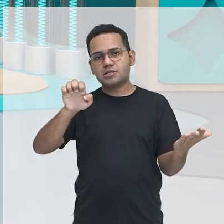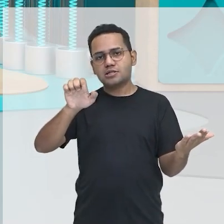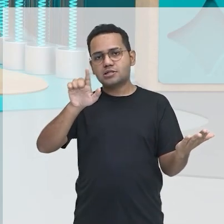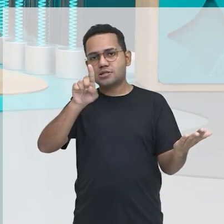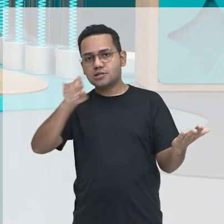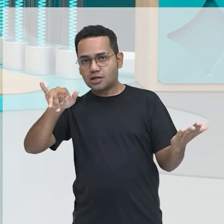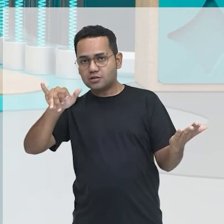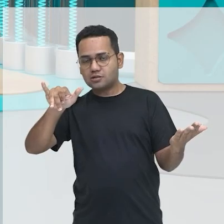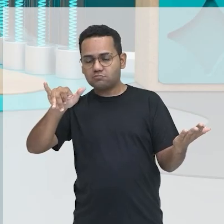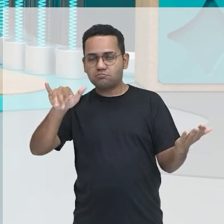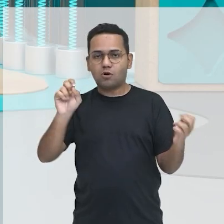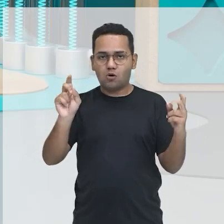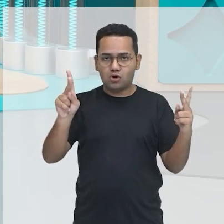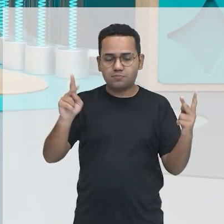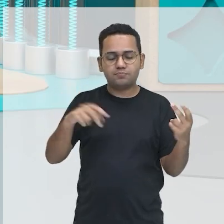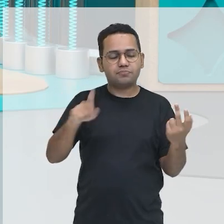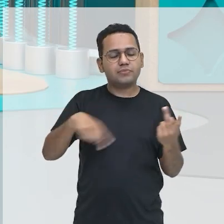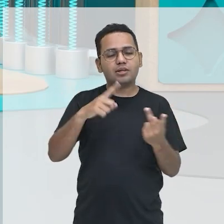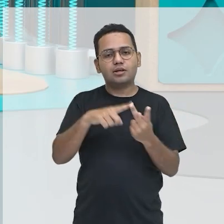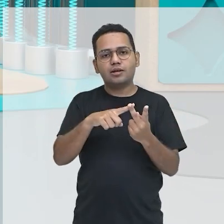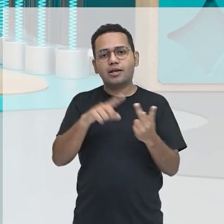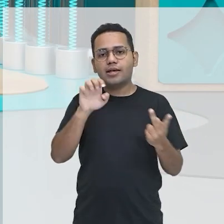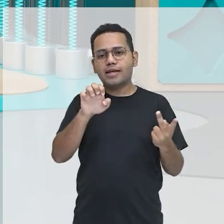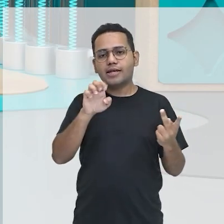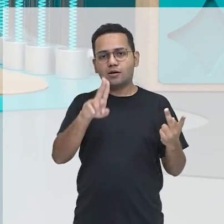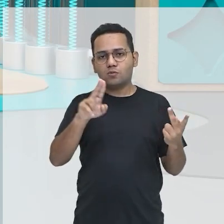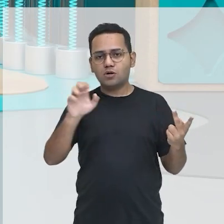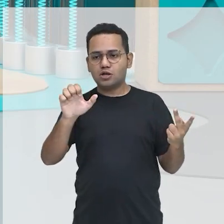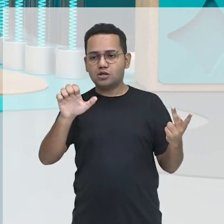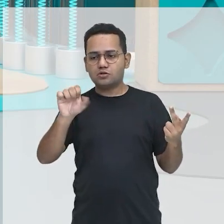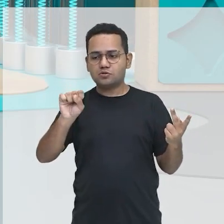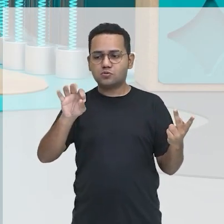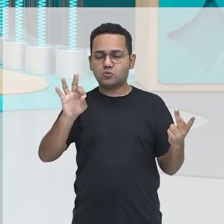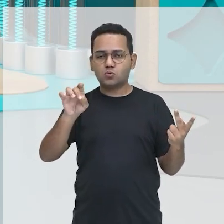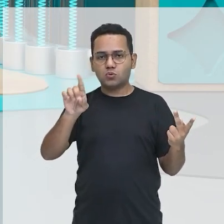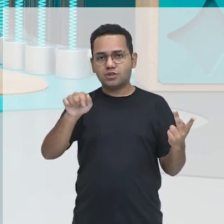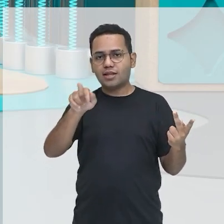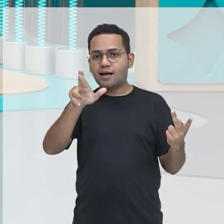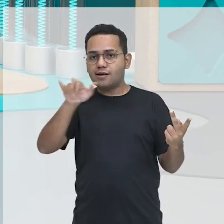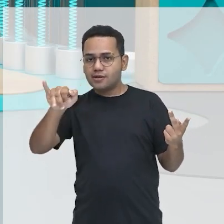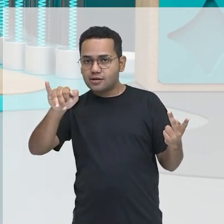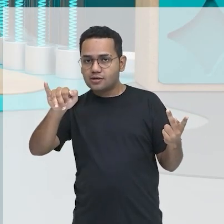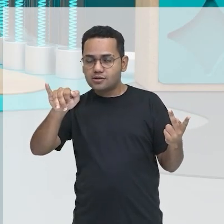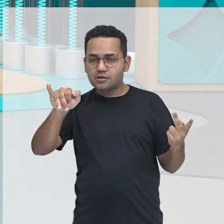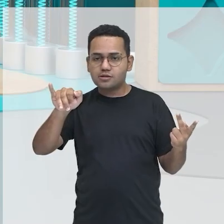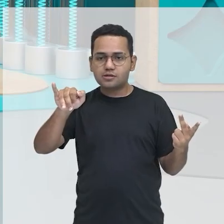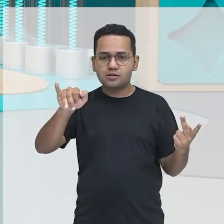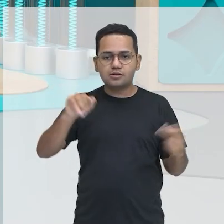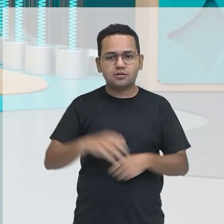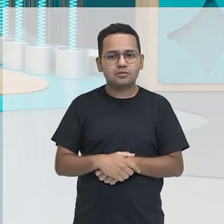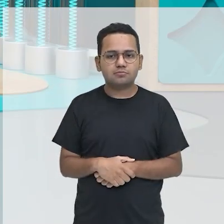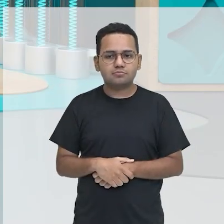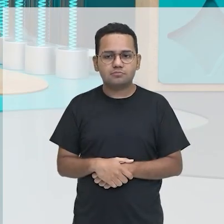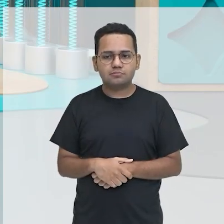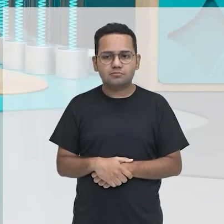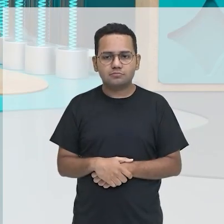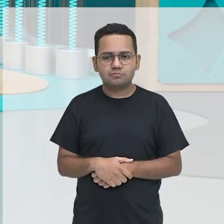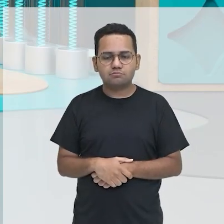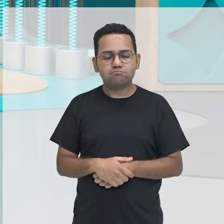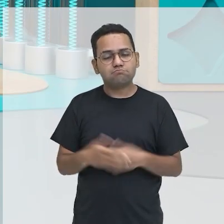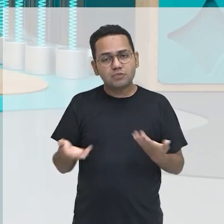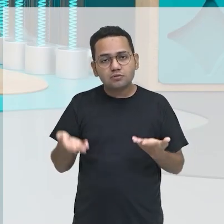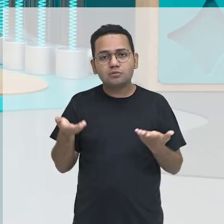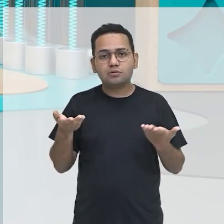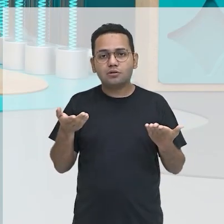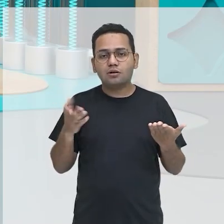Repare, eu só utilizei o verbo auxiliar will. E aí todo esse contexto ali que era de presente passa a ser de